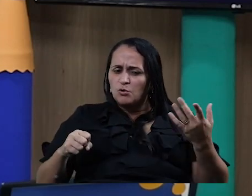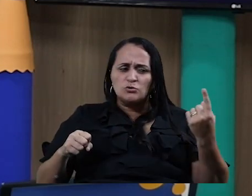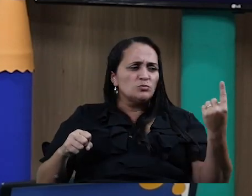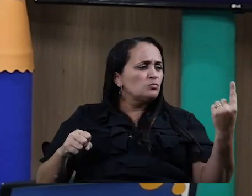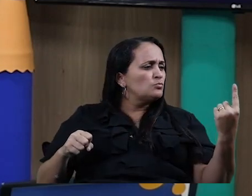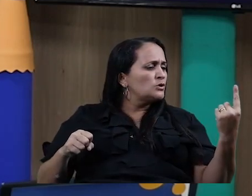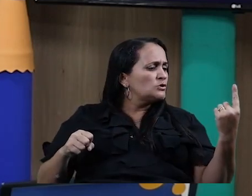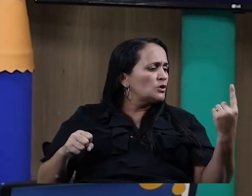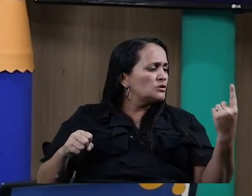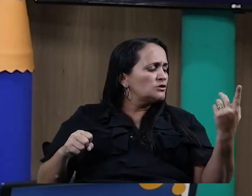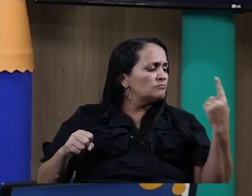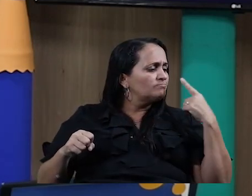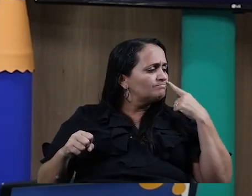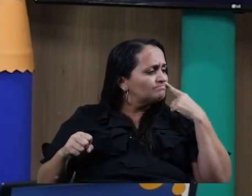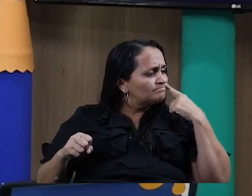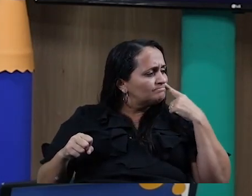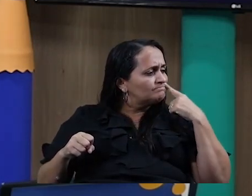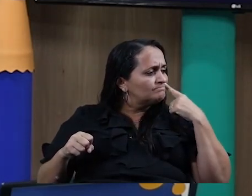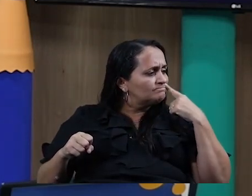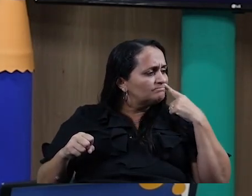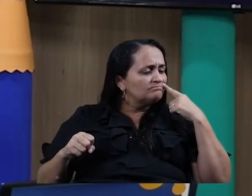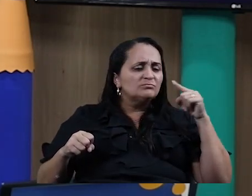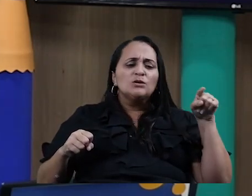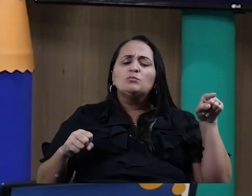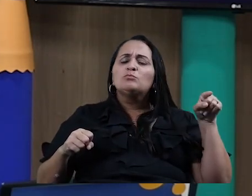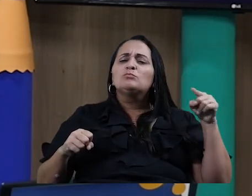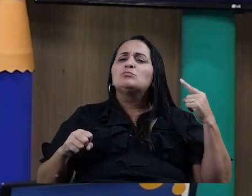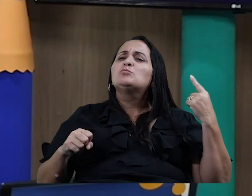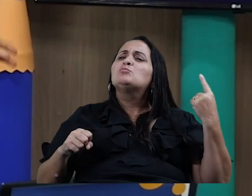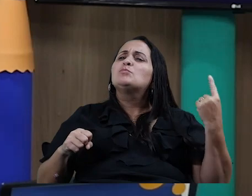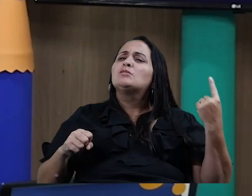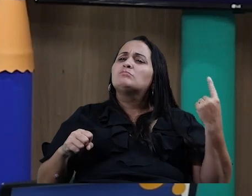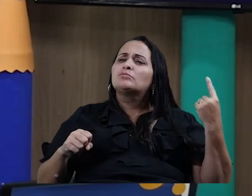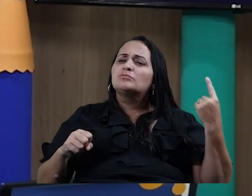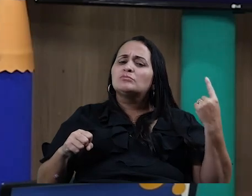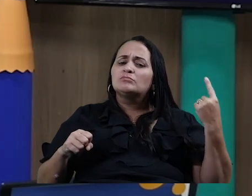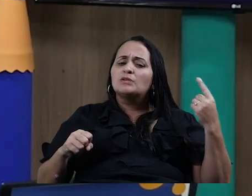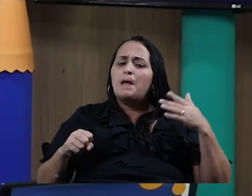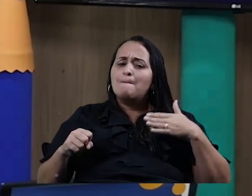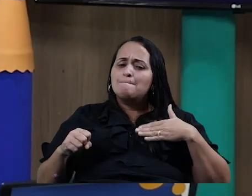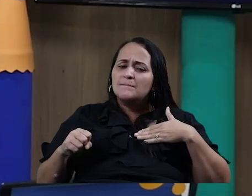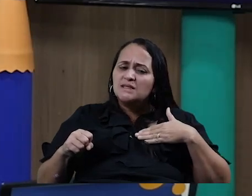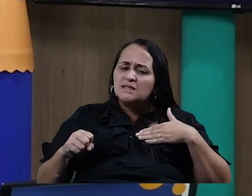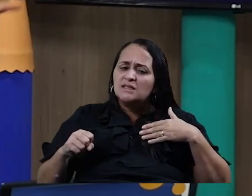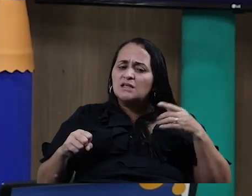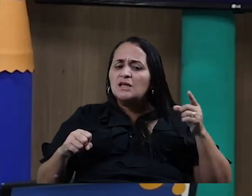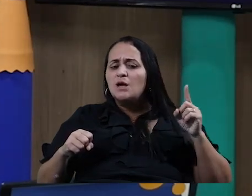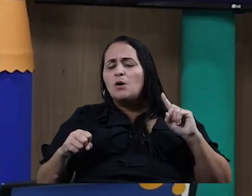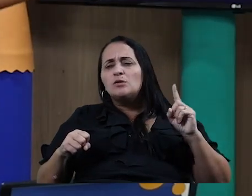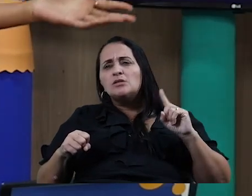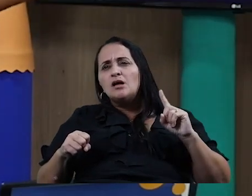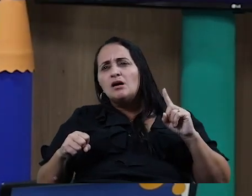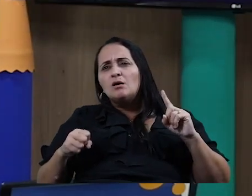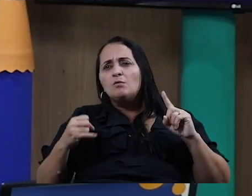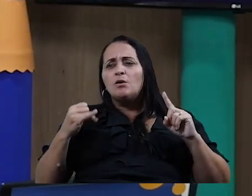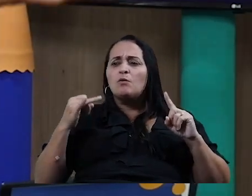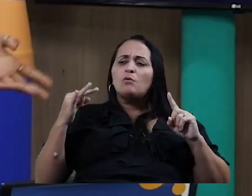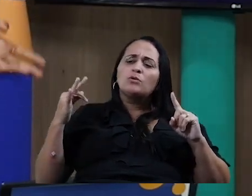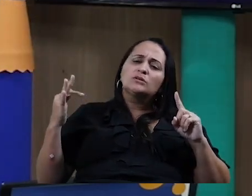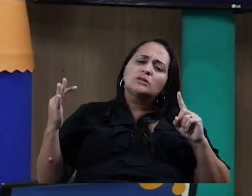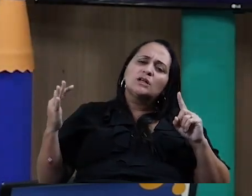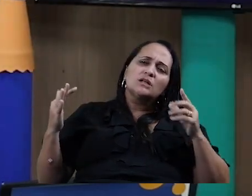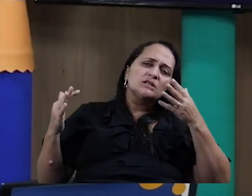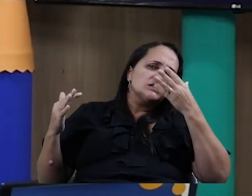lá vagando. Aí ele perguntava, poxa, essa era a minha mesmo? Eu contei, esqueci